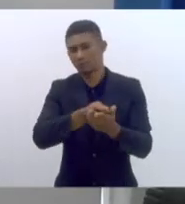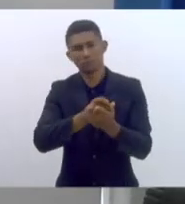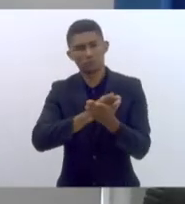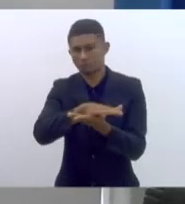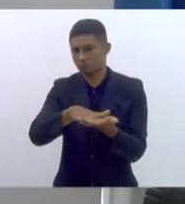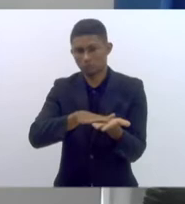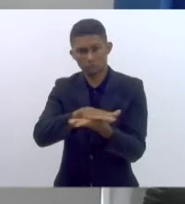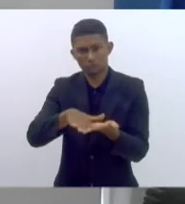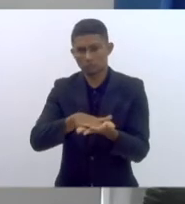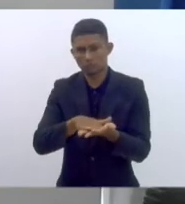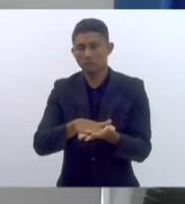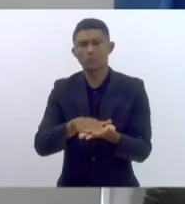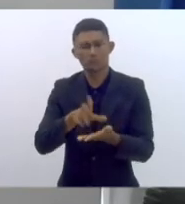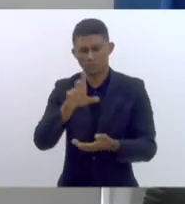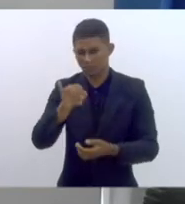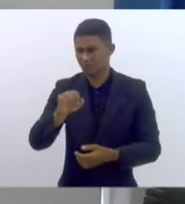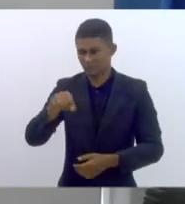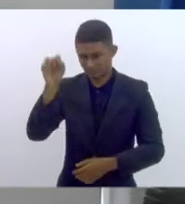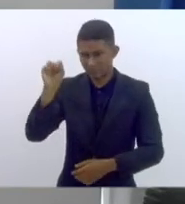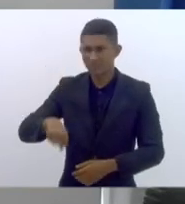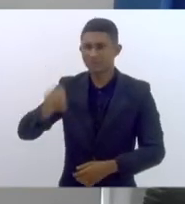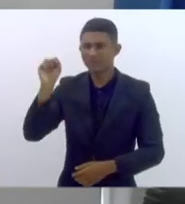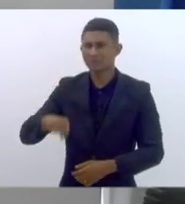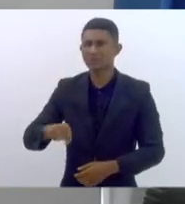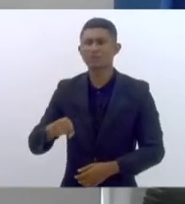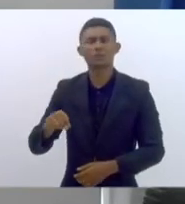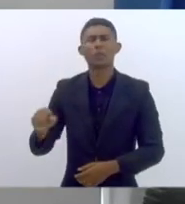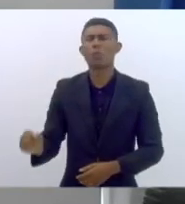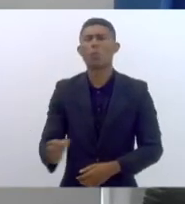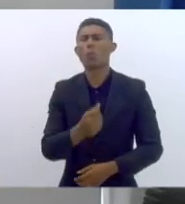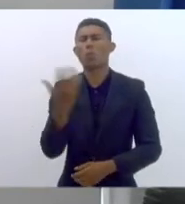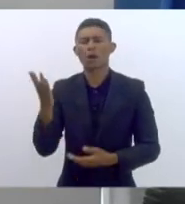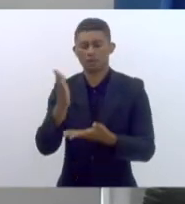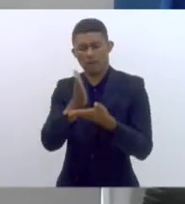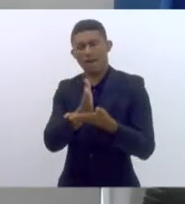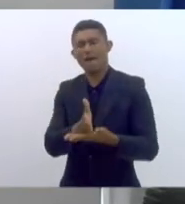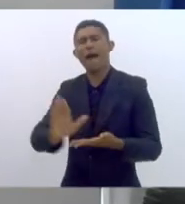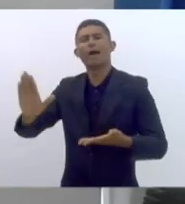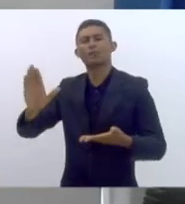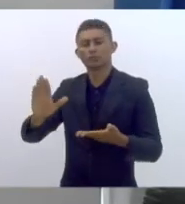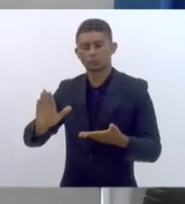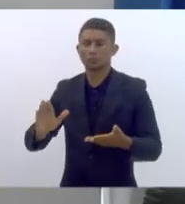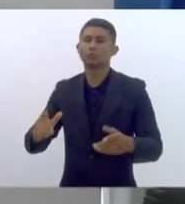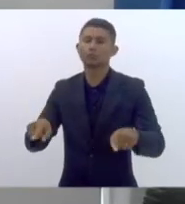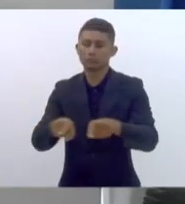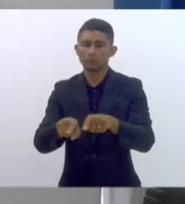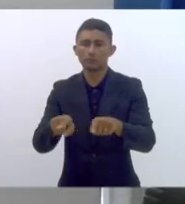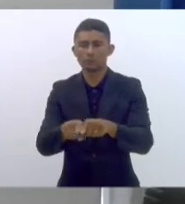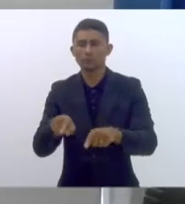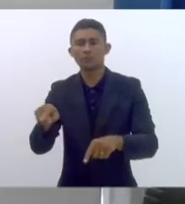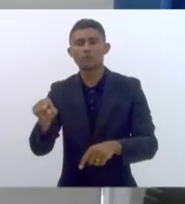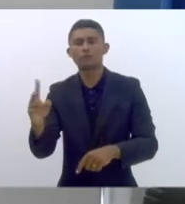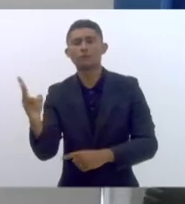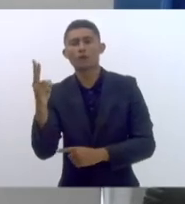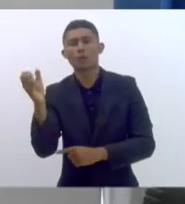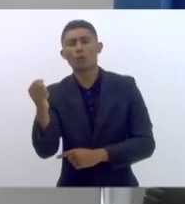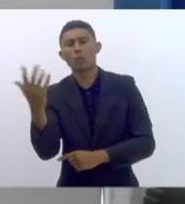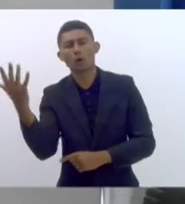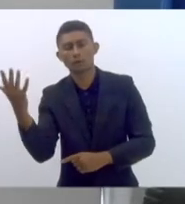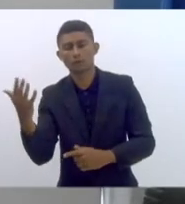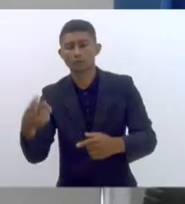caso afirmativo, quantos foram os arrestos e quais os respectivos montantes e de que contas